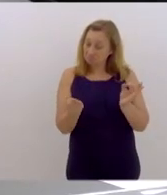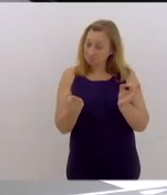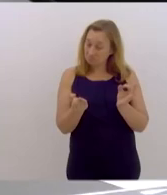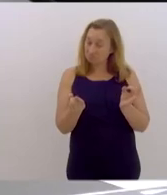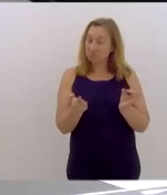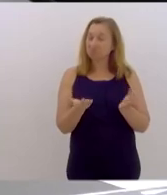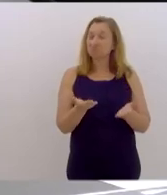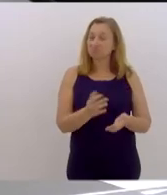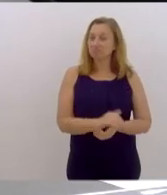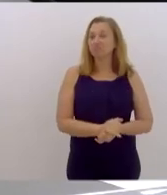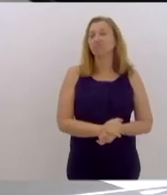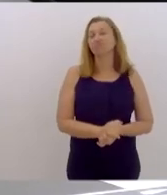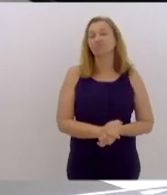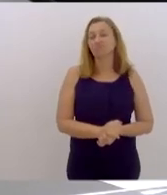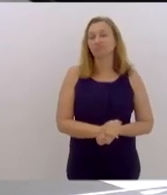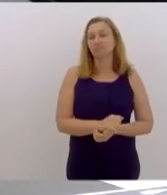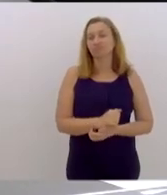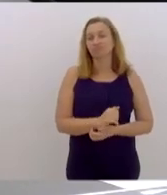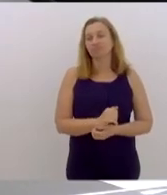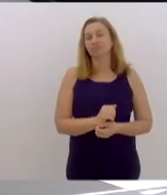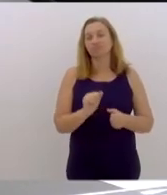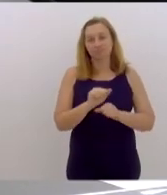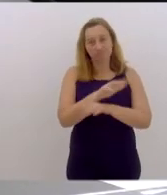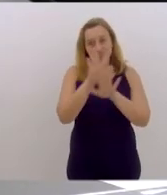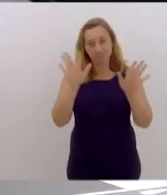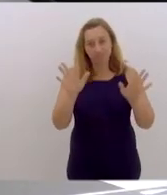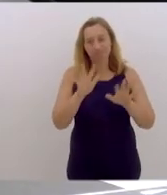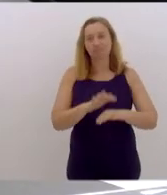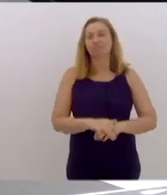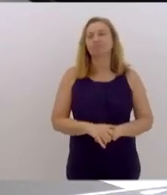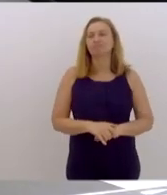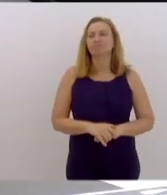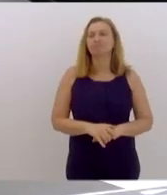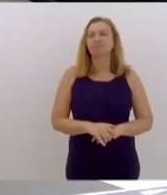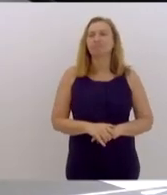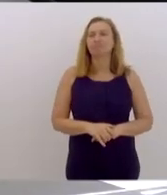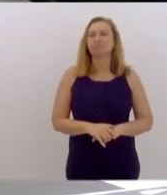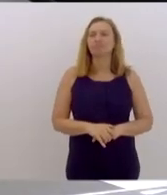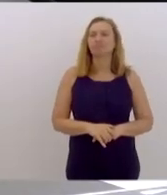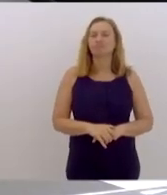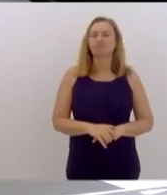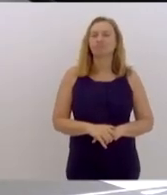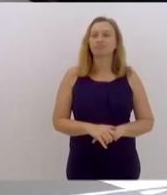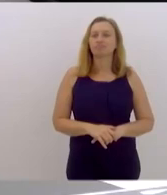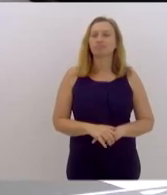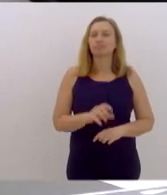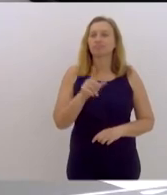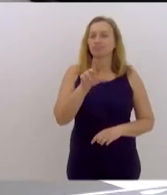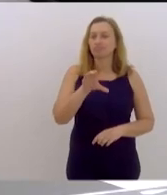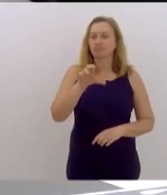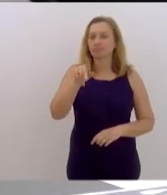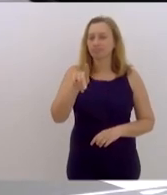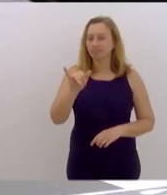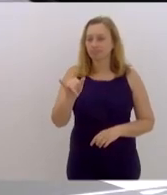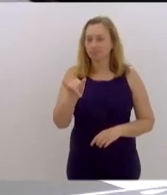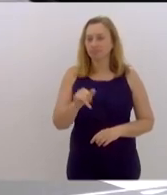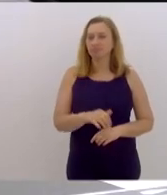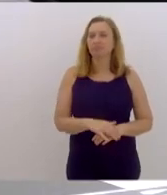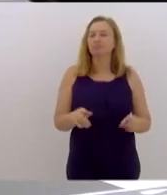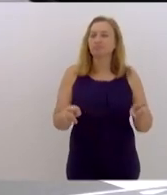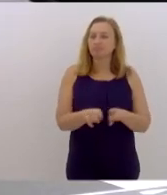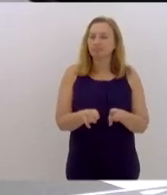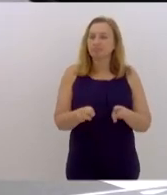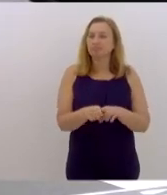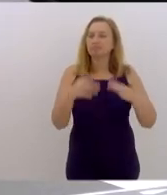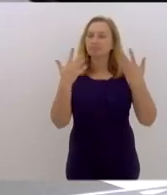bem sistematizado um relatório bem claro né do que que foi essa CPI e